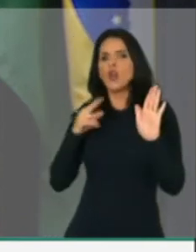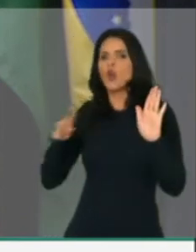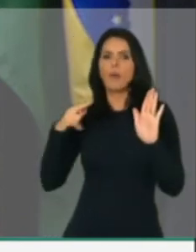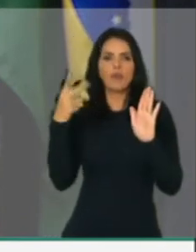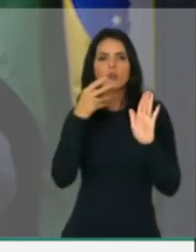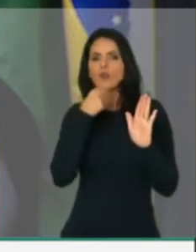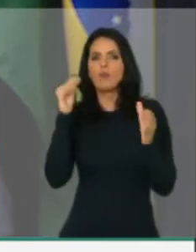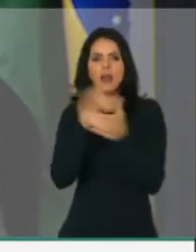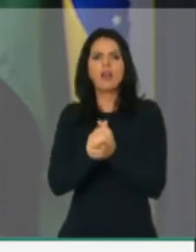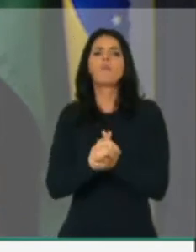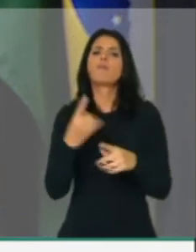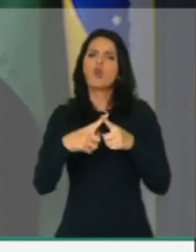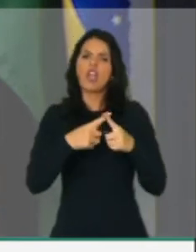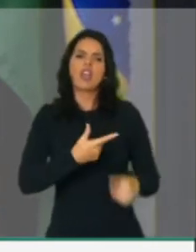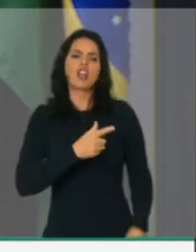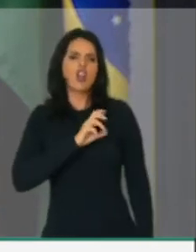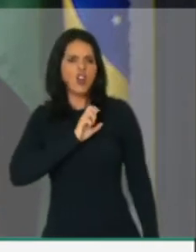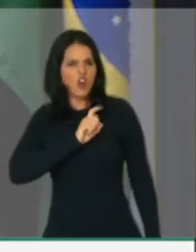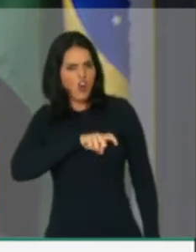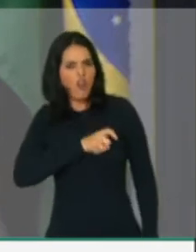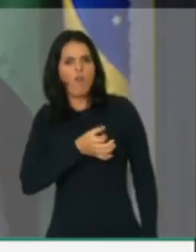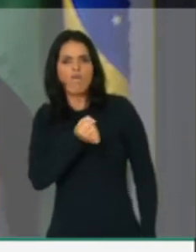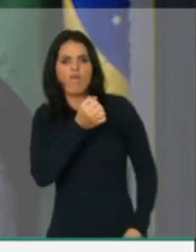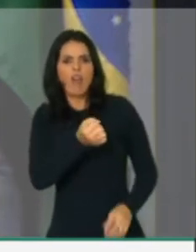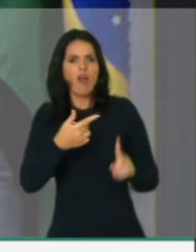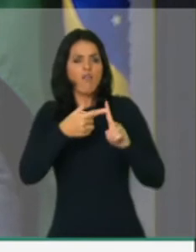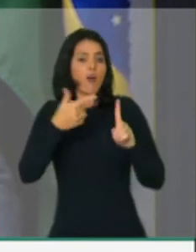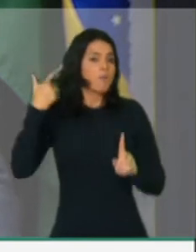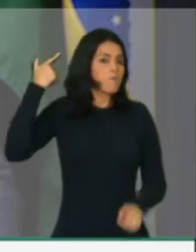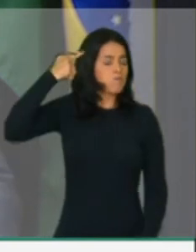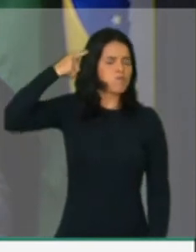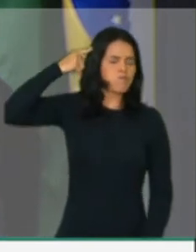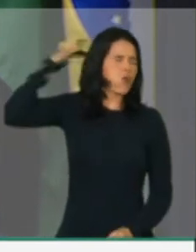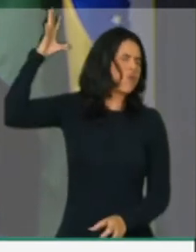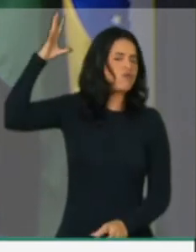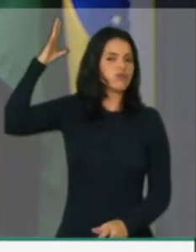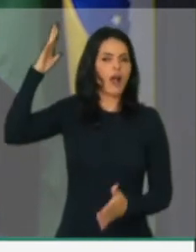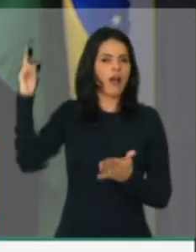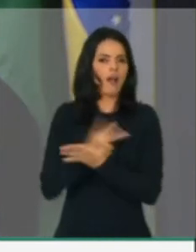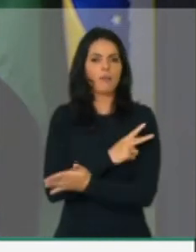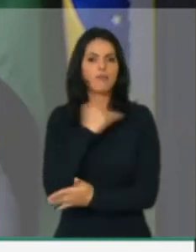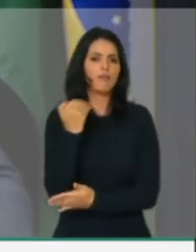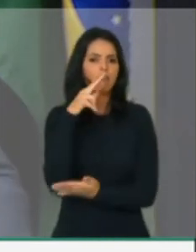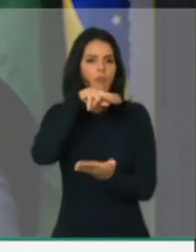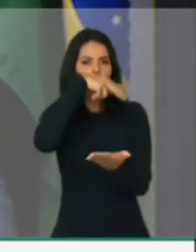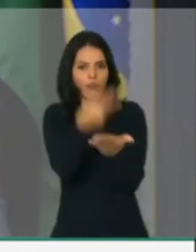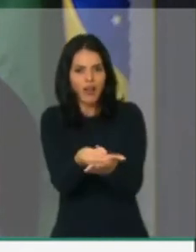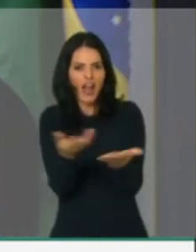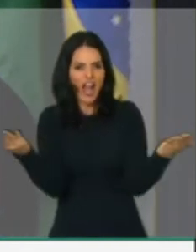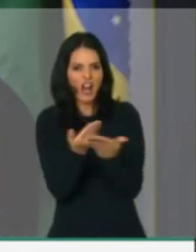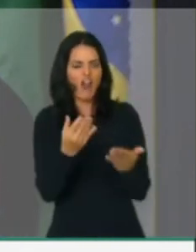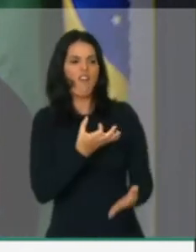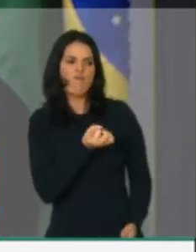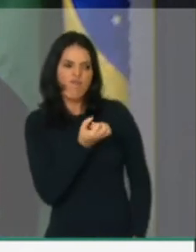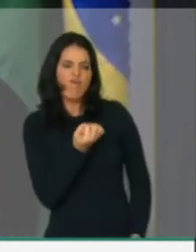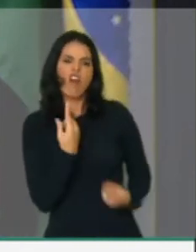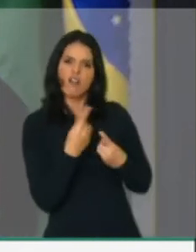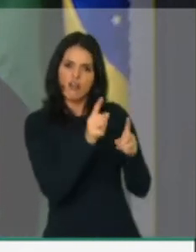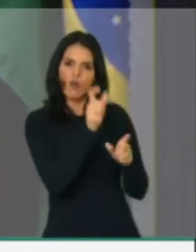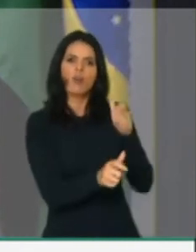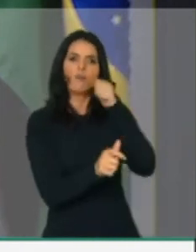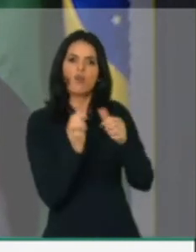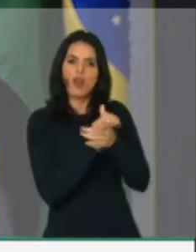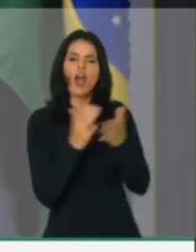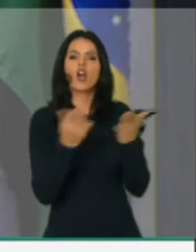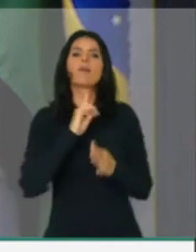bastasse a covardia que fizeram com ele não bastasse a covardia que fizeram com ela agora querem manchar o nome de André